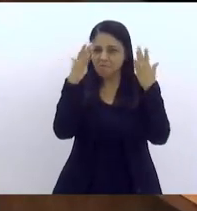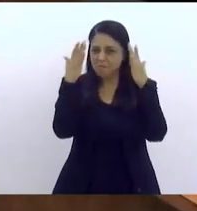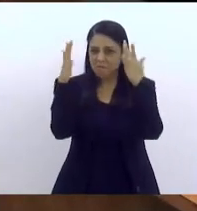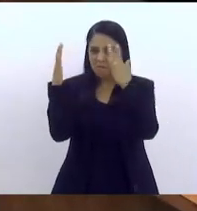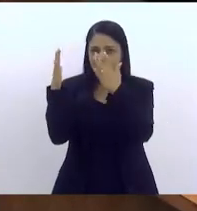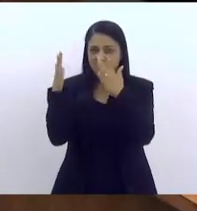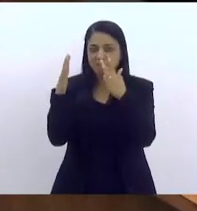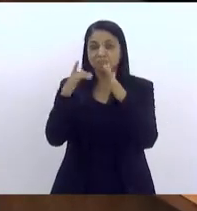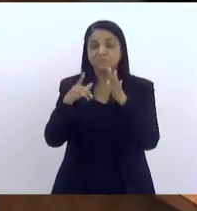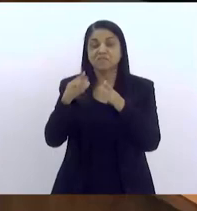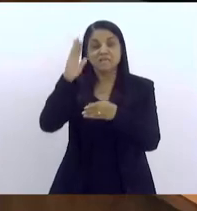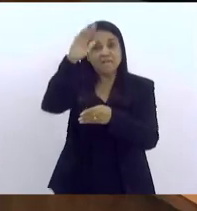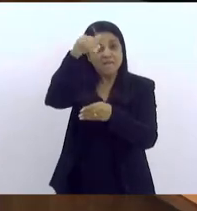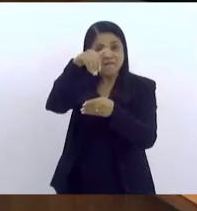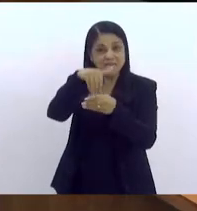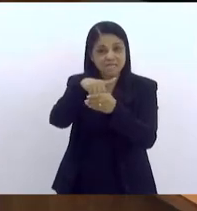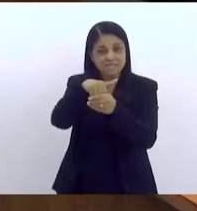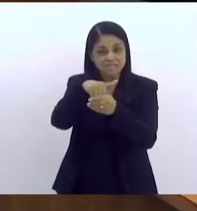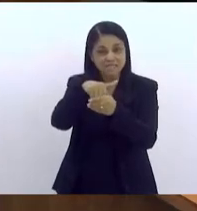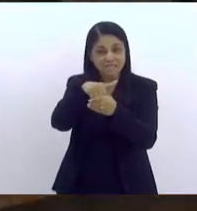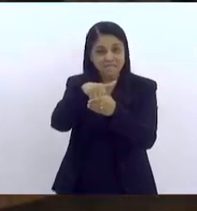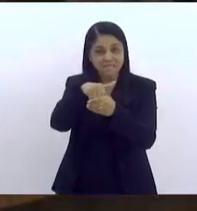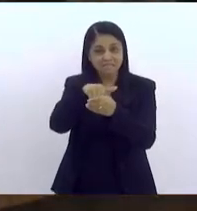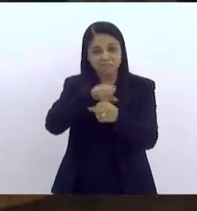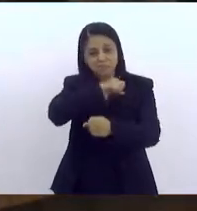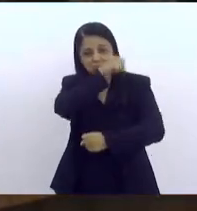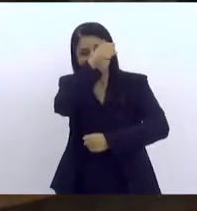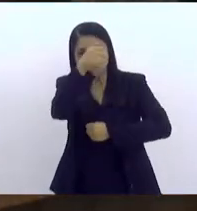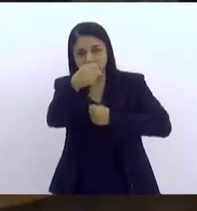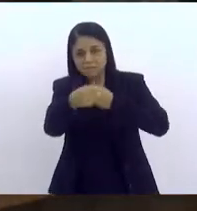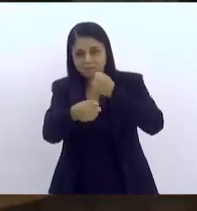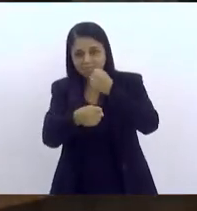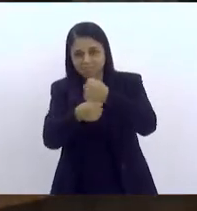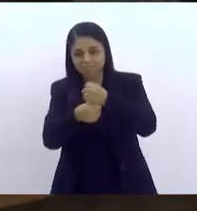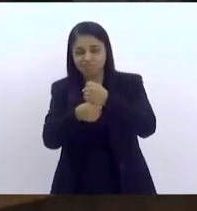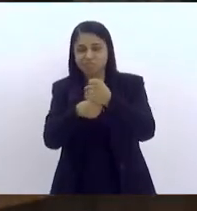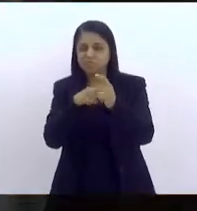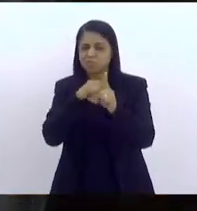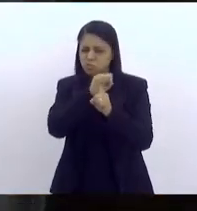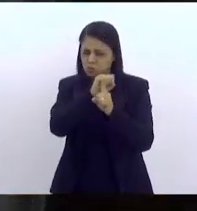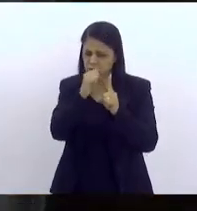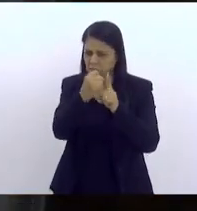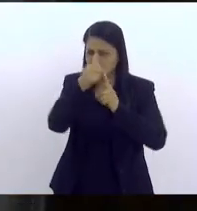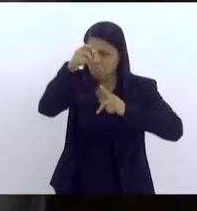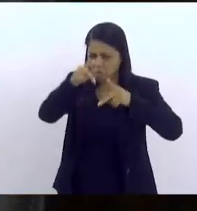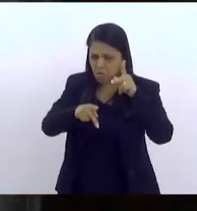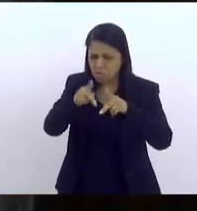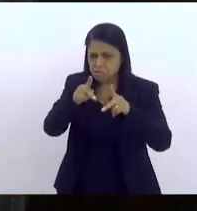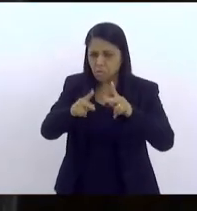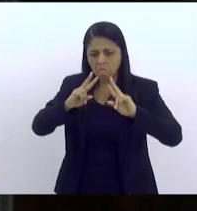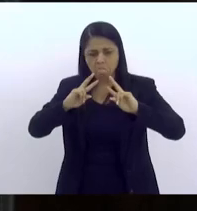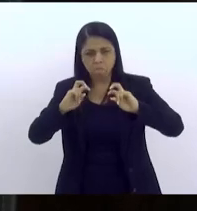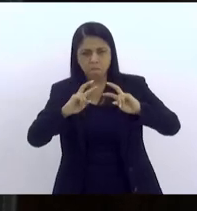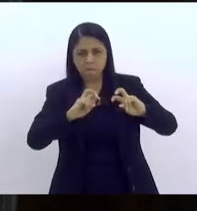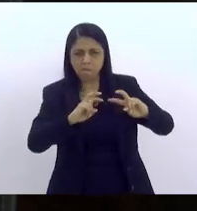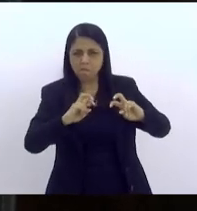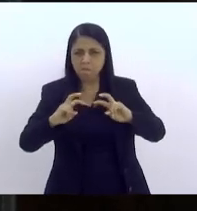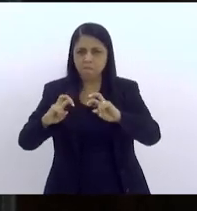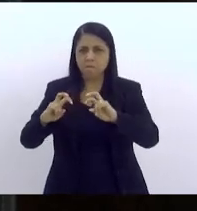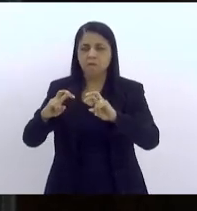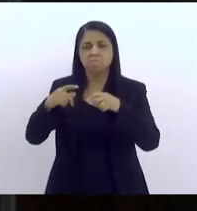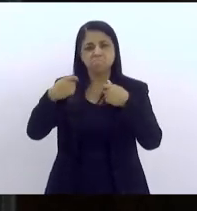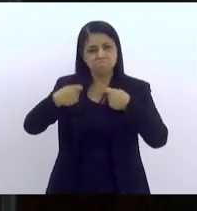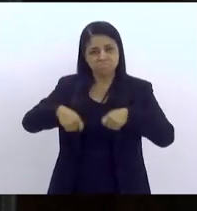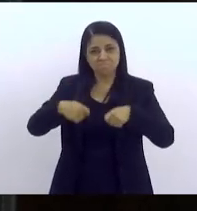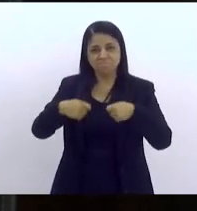que nas eleições do próximo dos próximos anos a nossa sociedade possa ver possa perceber a